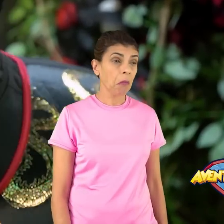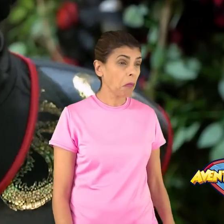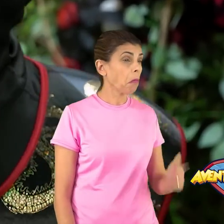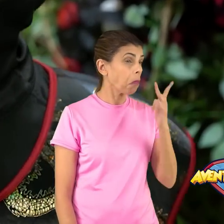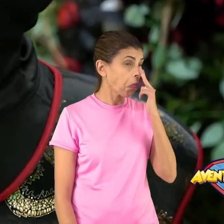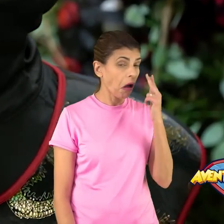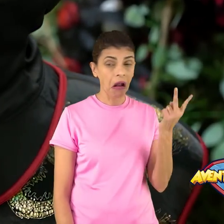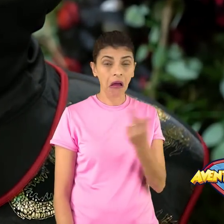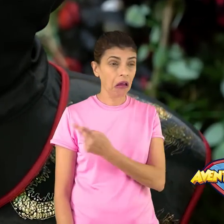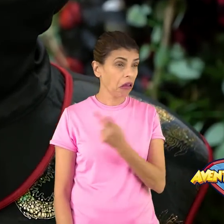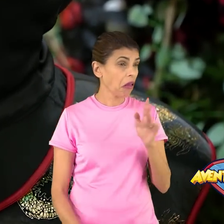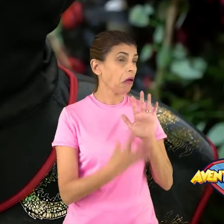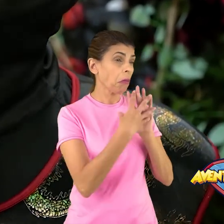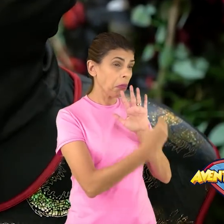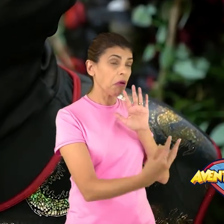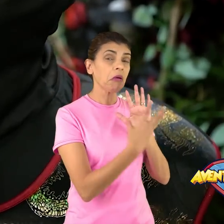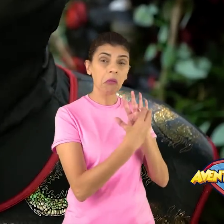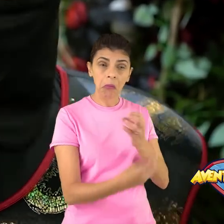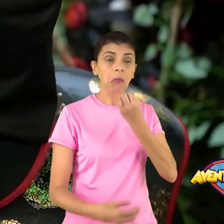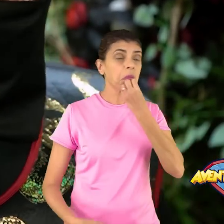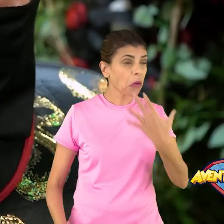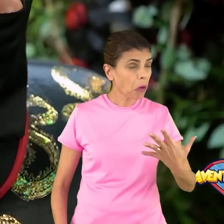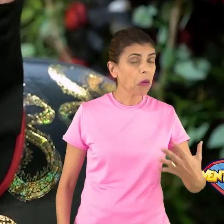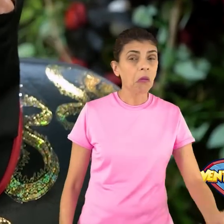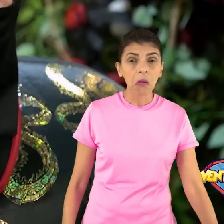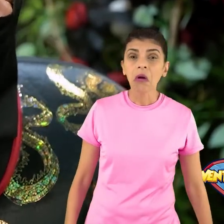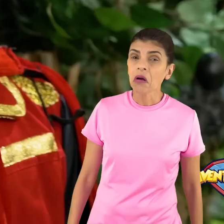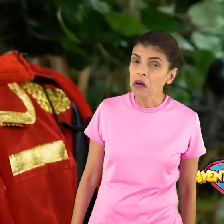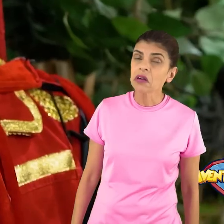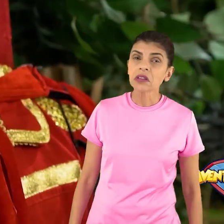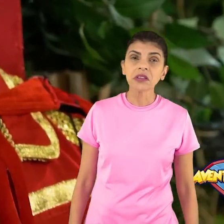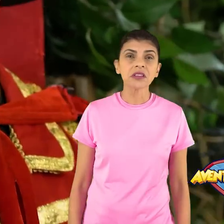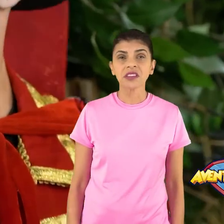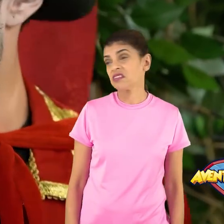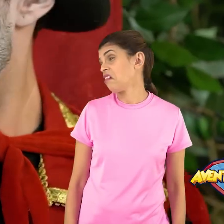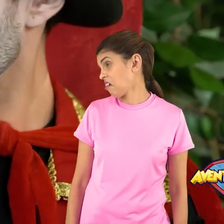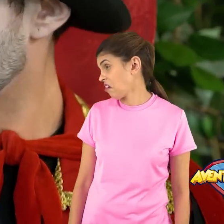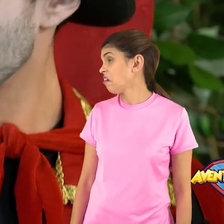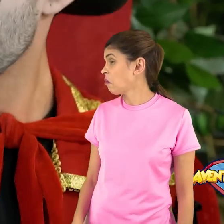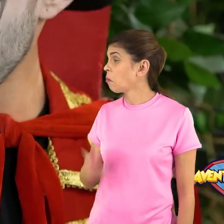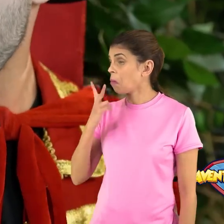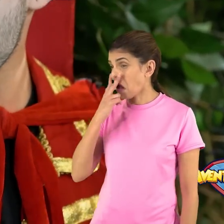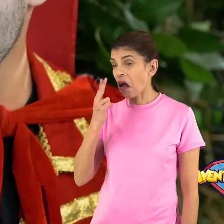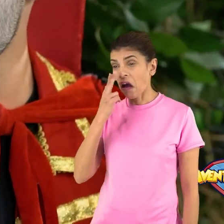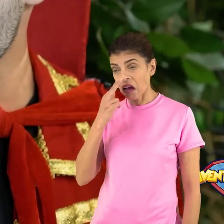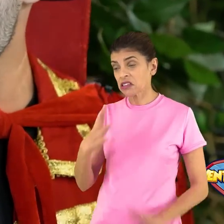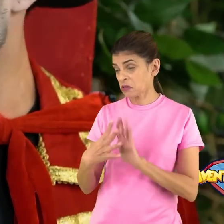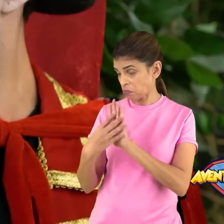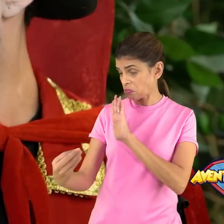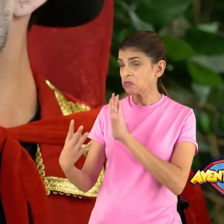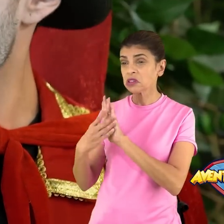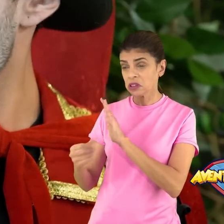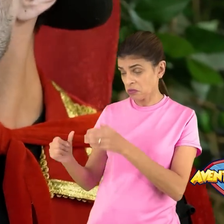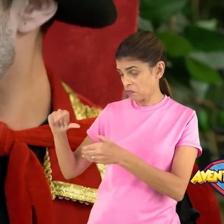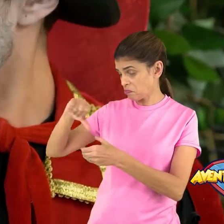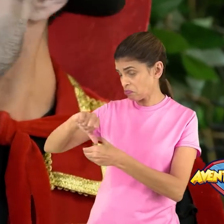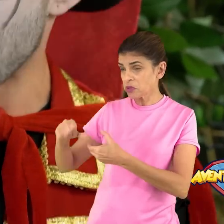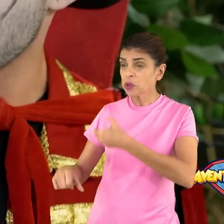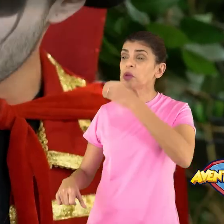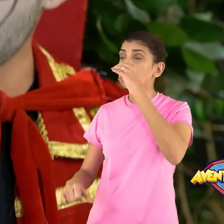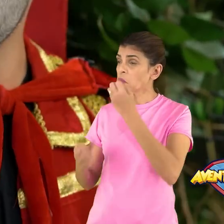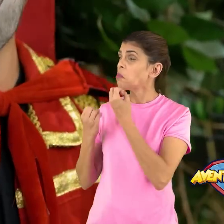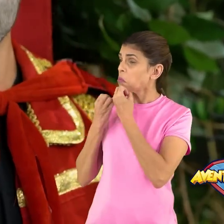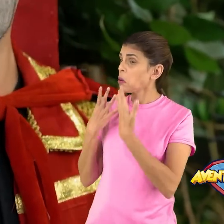parece que essa poção da imitação é boa mesmo, hein? É, parece que essa poção da imitação é